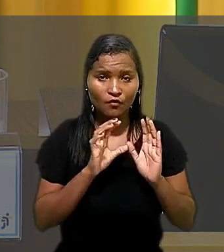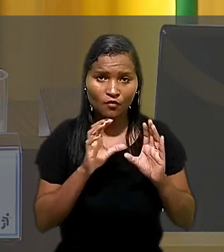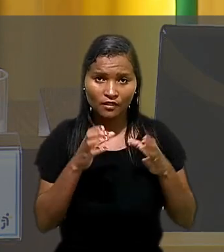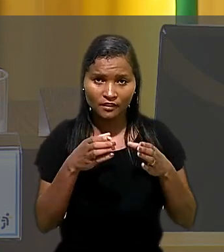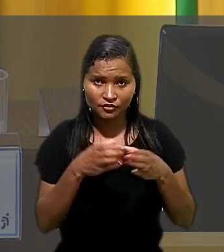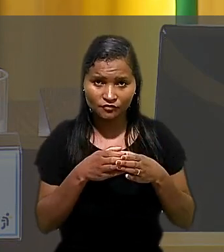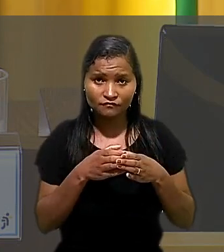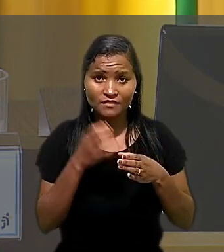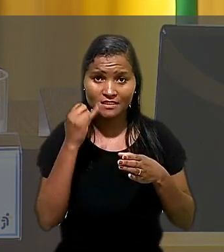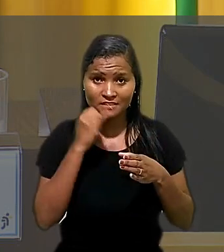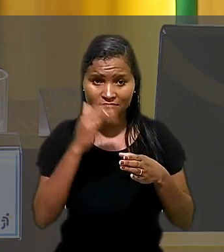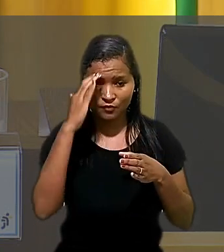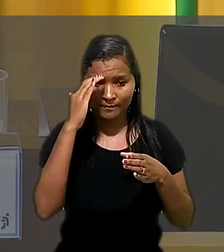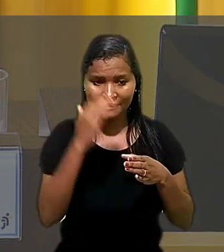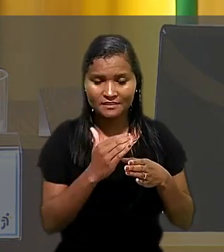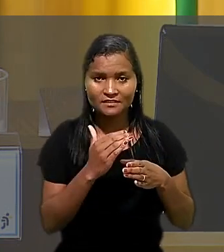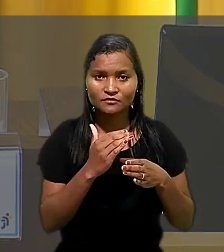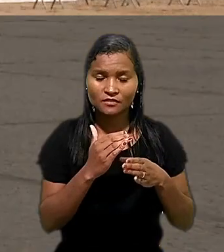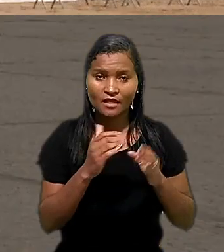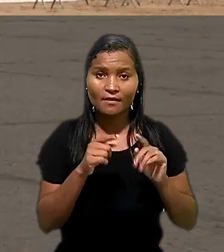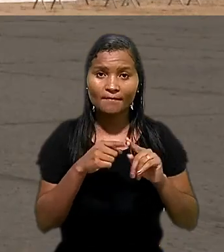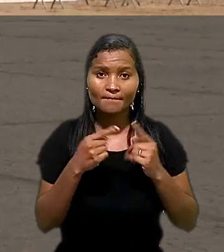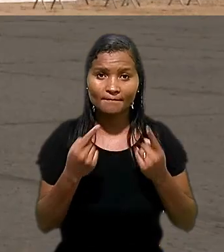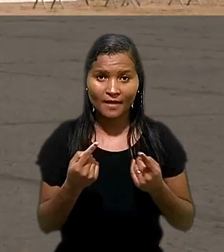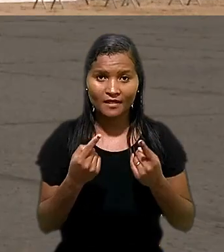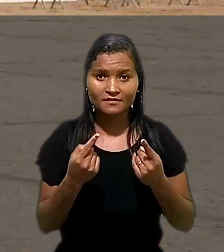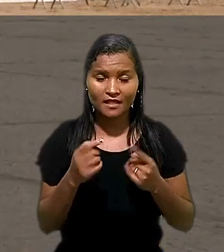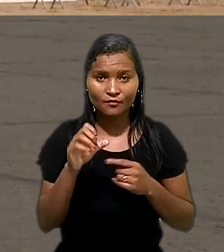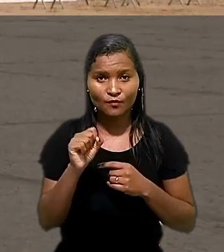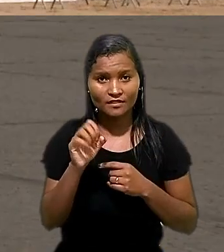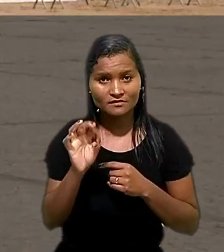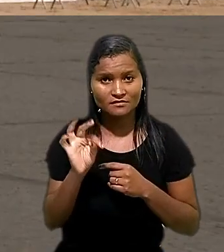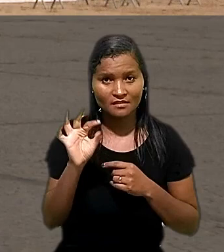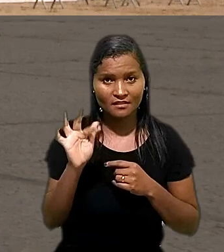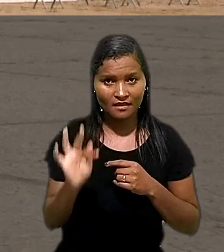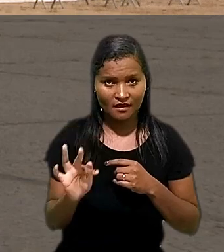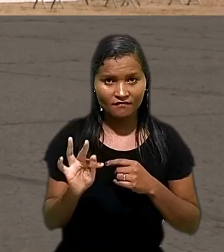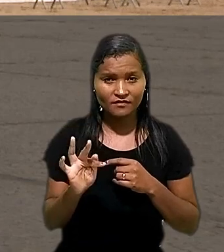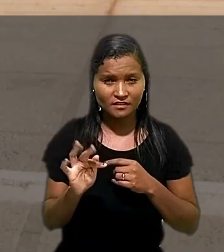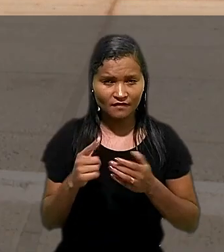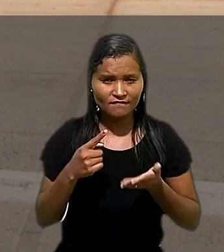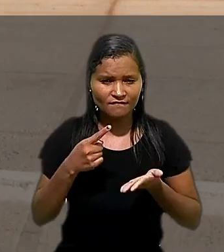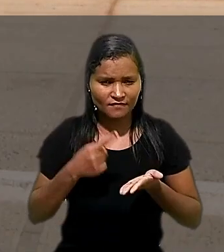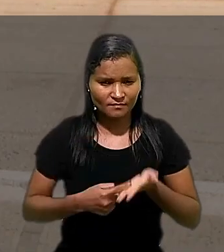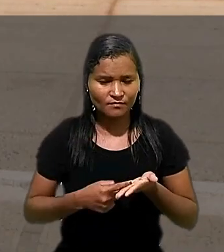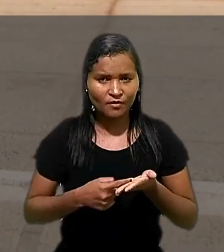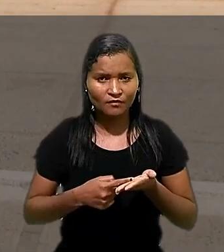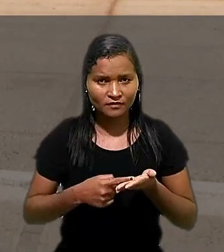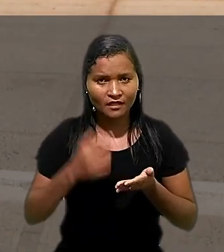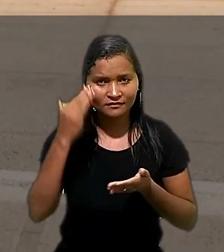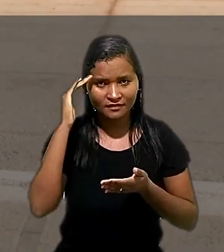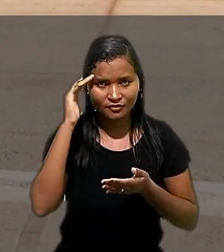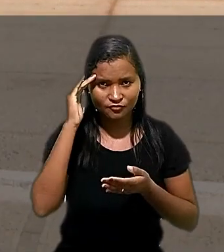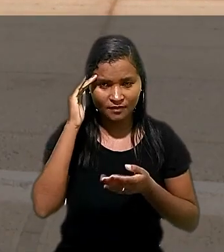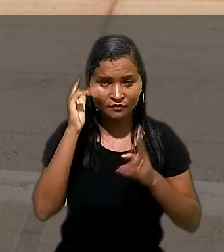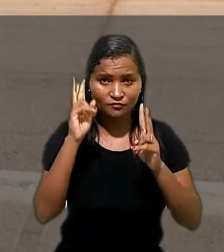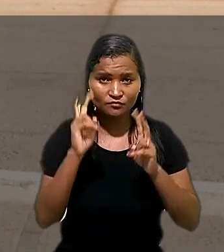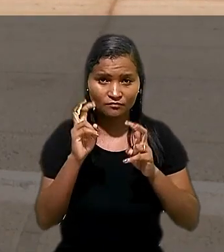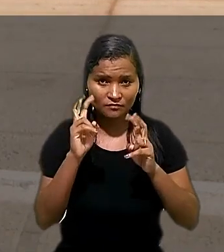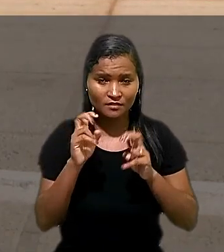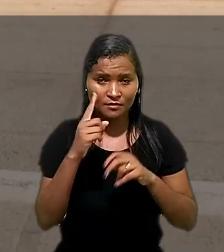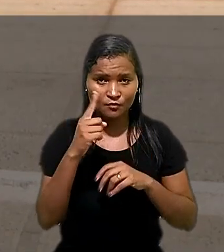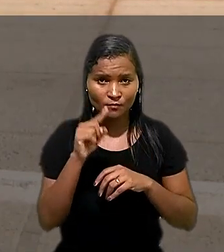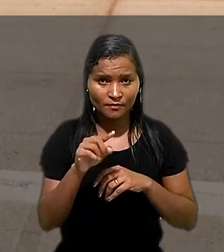coletiva tivessem sido preenchidos. No entanto, o Supremo Tribunal Federal firmou o entendimento referente ao